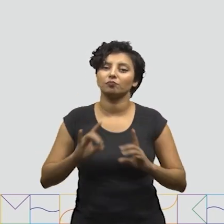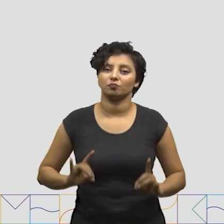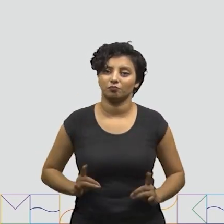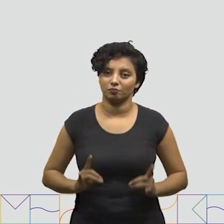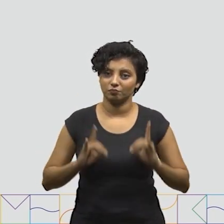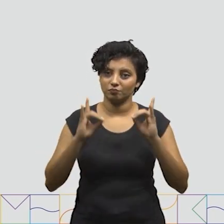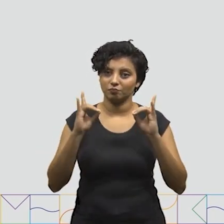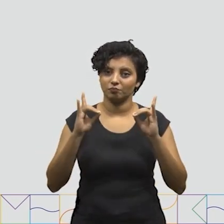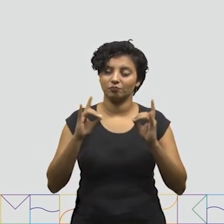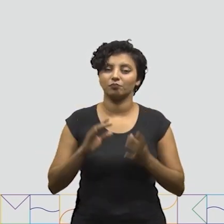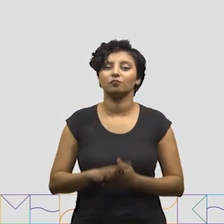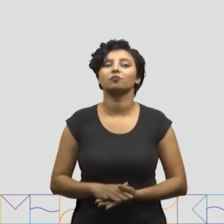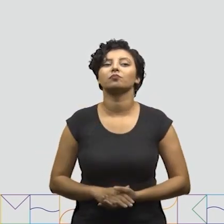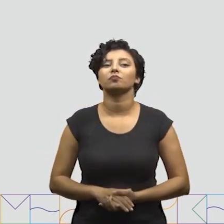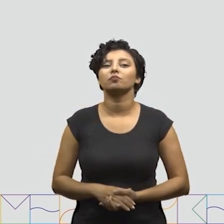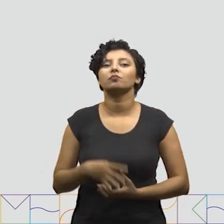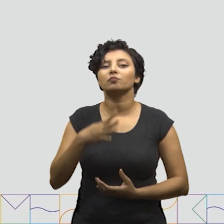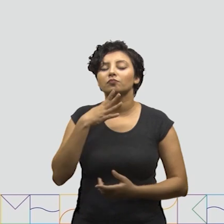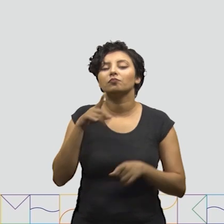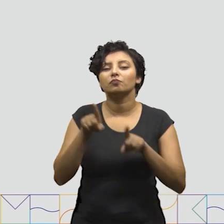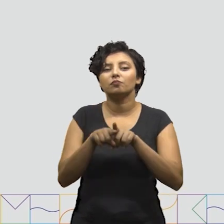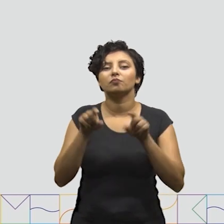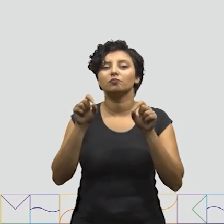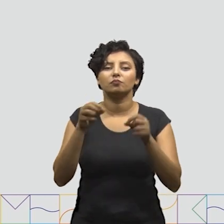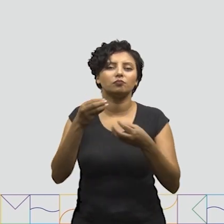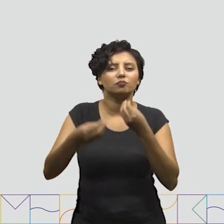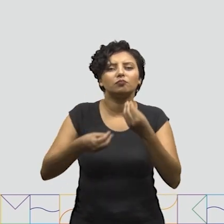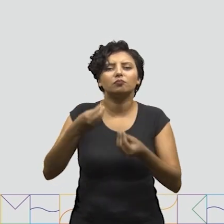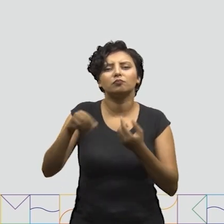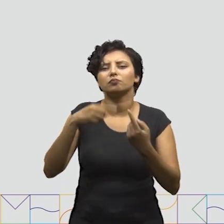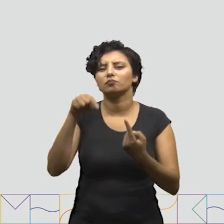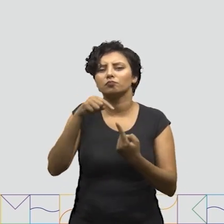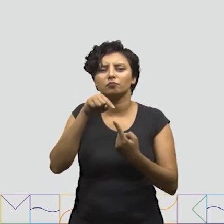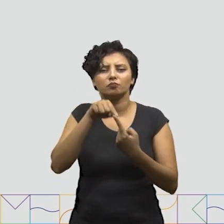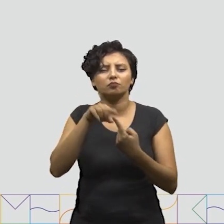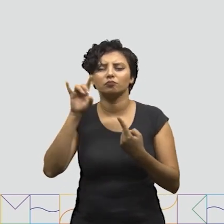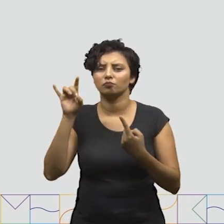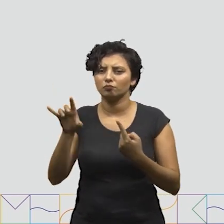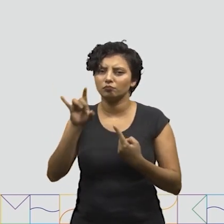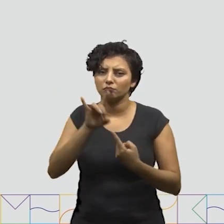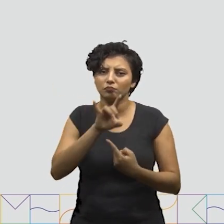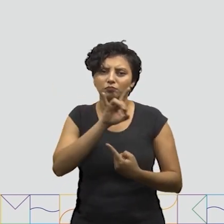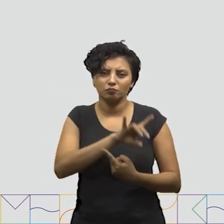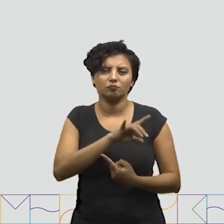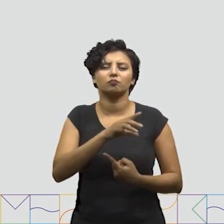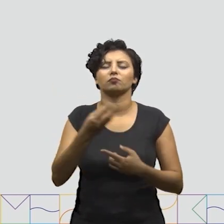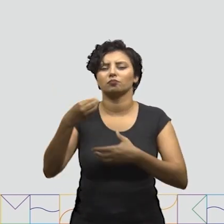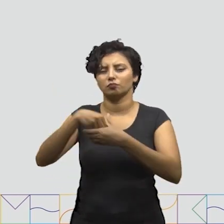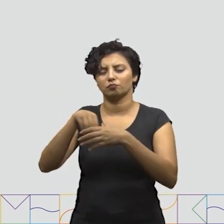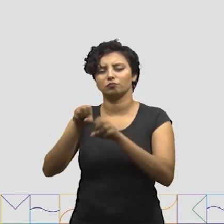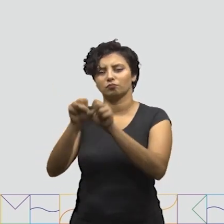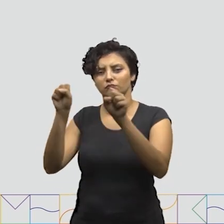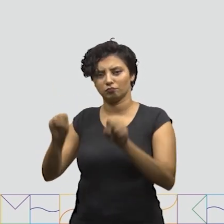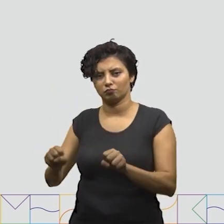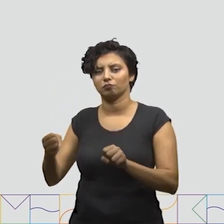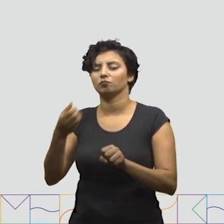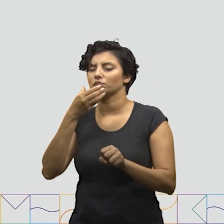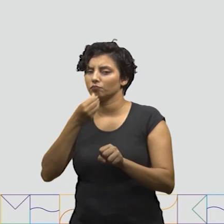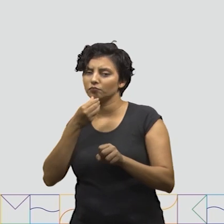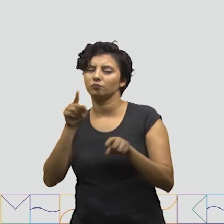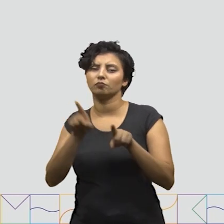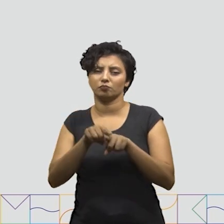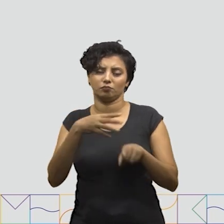de hormônios. Conhecemos a composição e função de cada órgão do sistema reprodutor